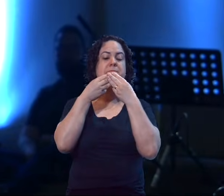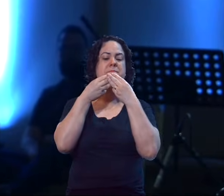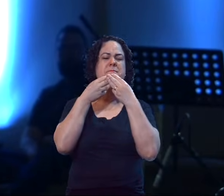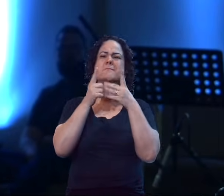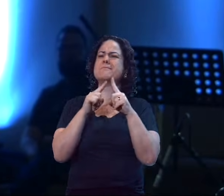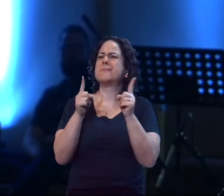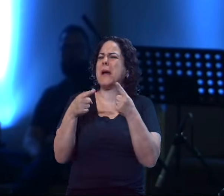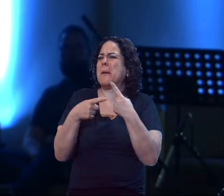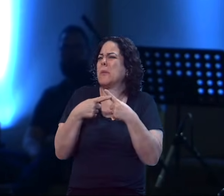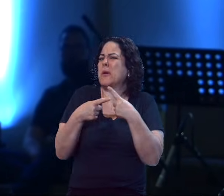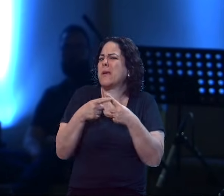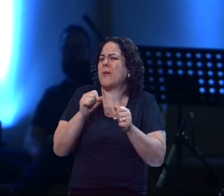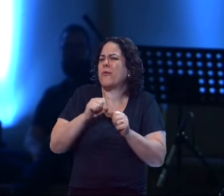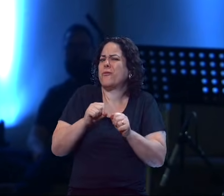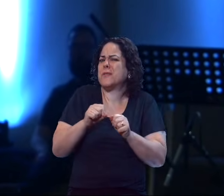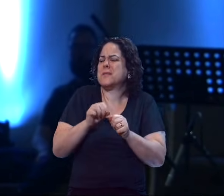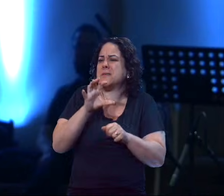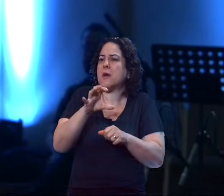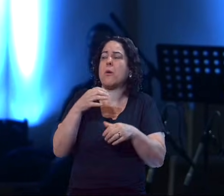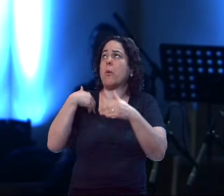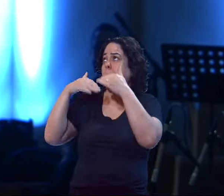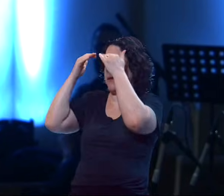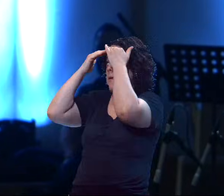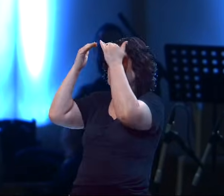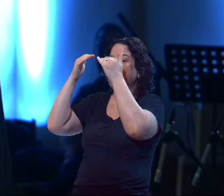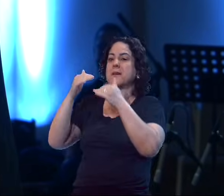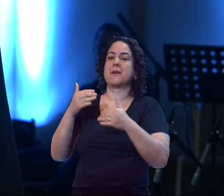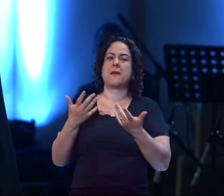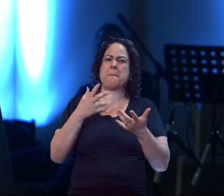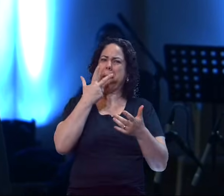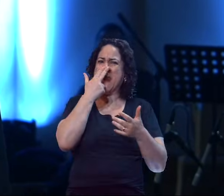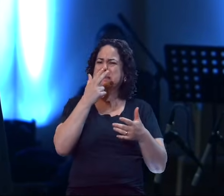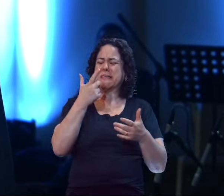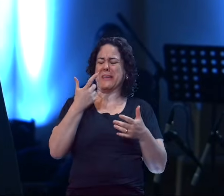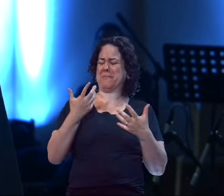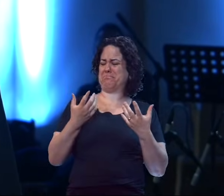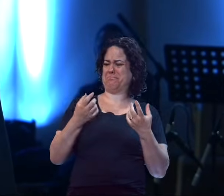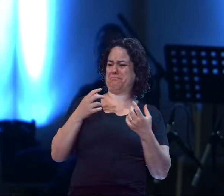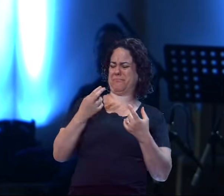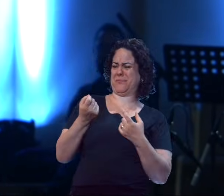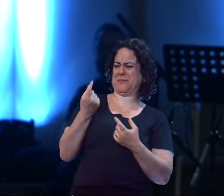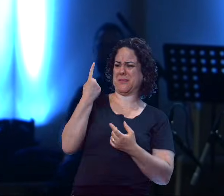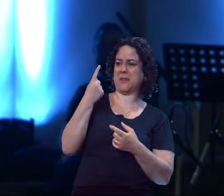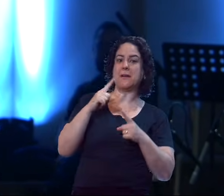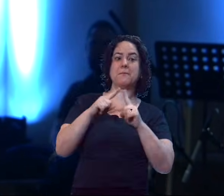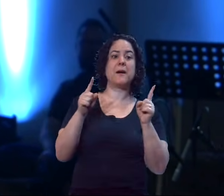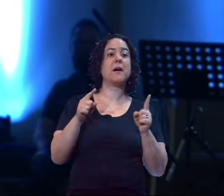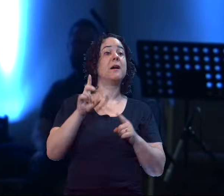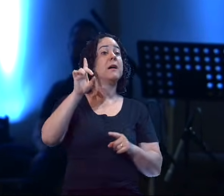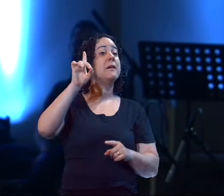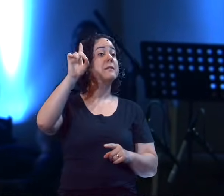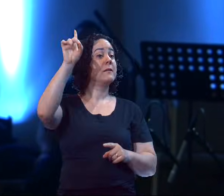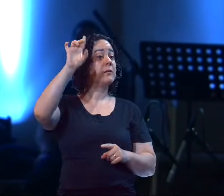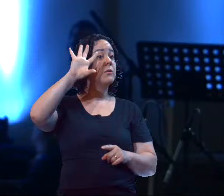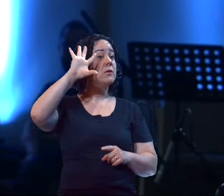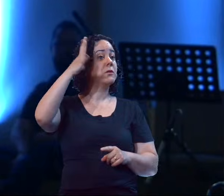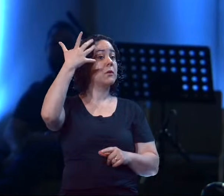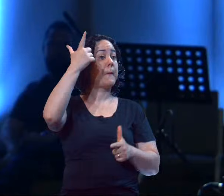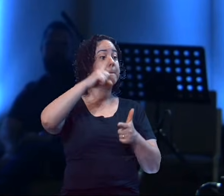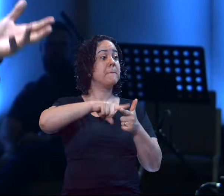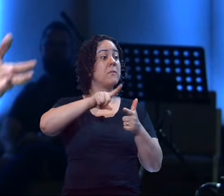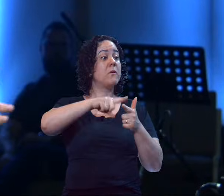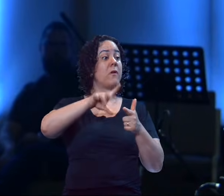Mas porque eu fiz isso, obedeci, parecia não fazer sentido, Deus resolveu um problema que